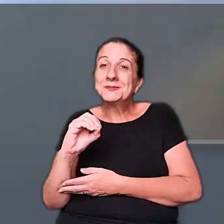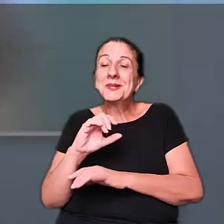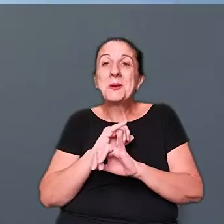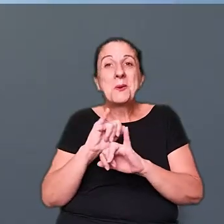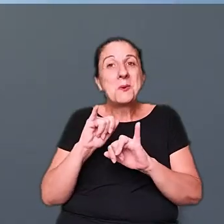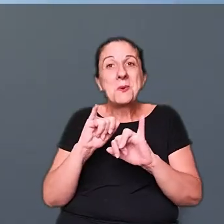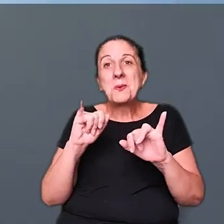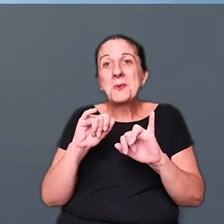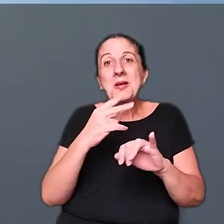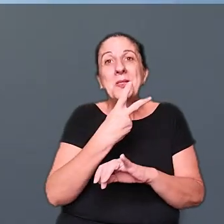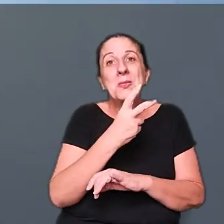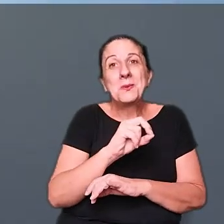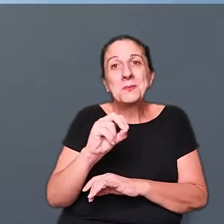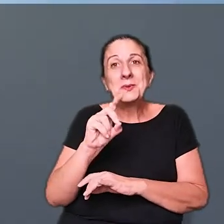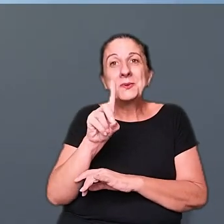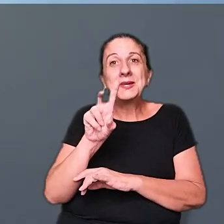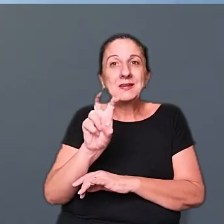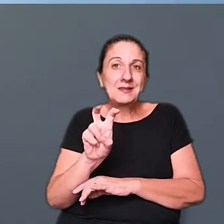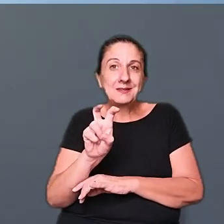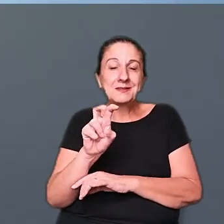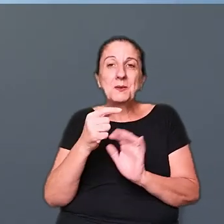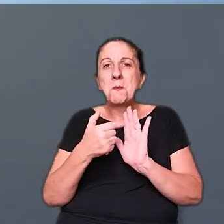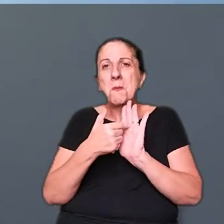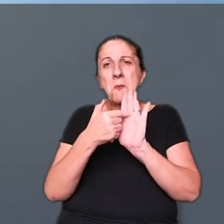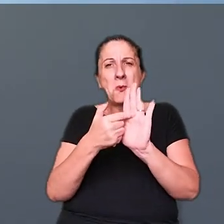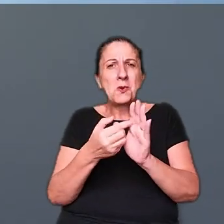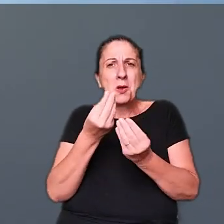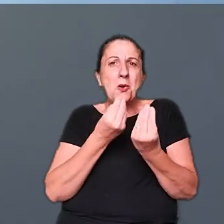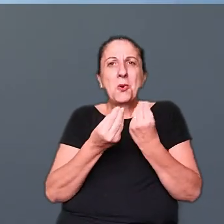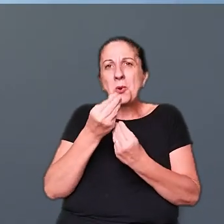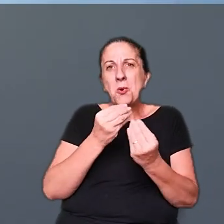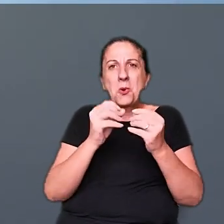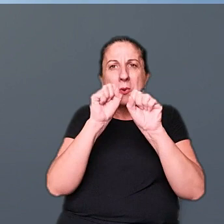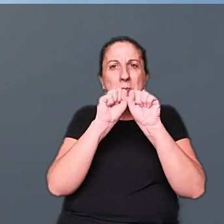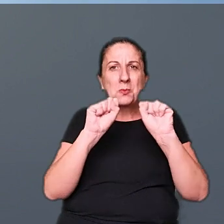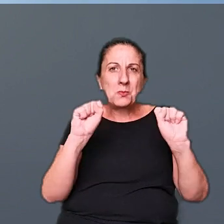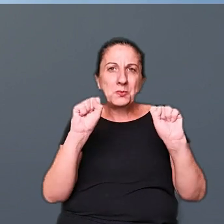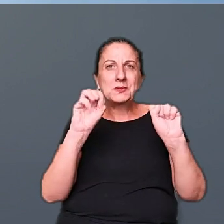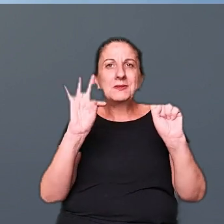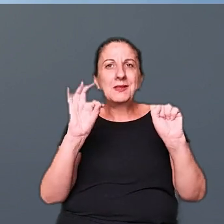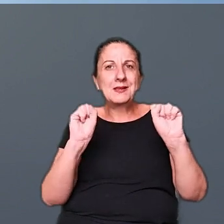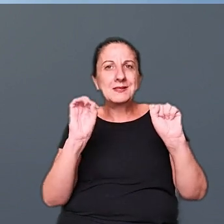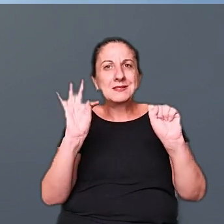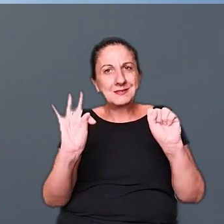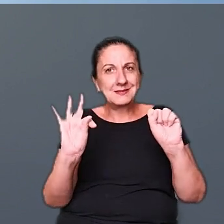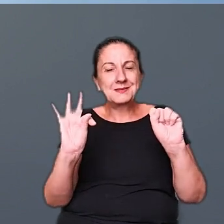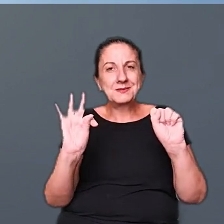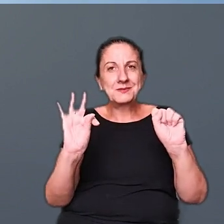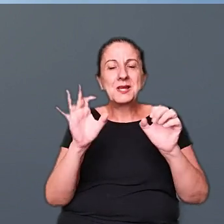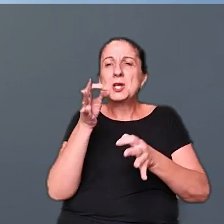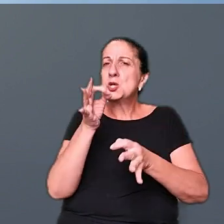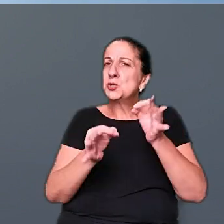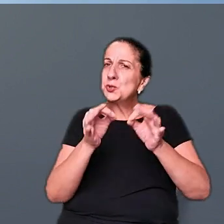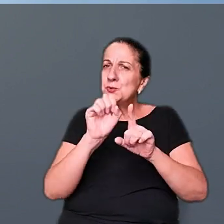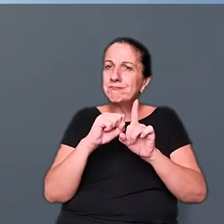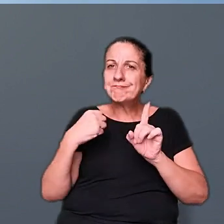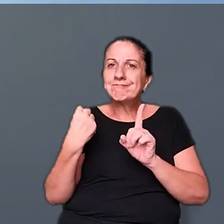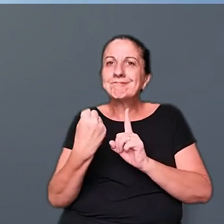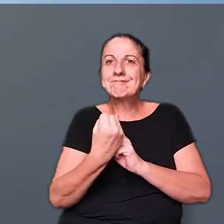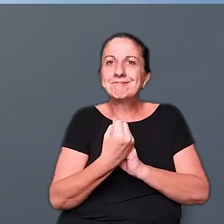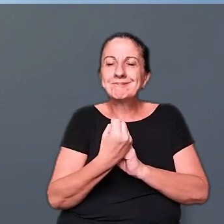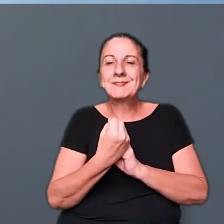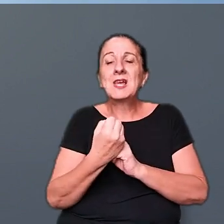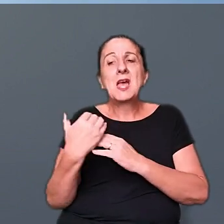é, Anderson, o programa estreou em 2015 com a missão de mostrar a atuação do Tribunal Superior do Trabalho, o Tribunal da